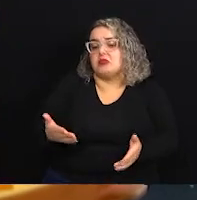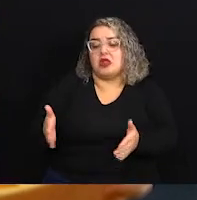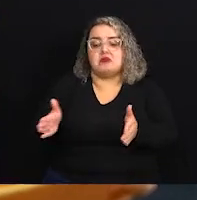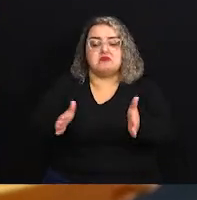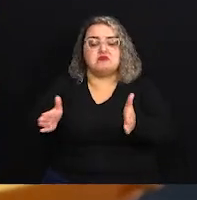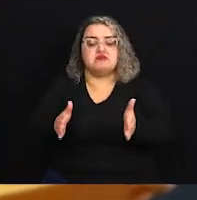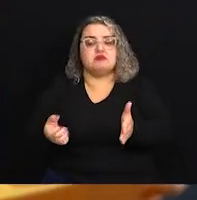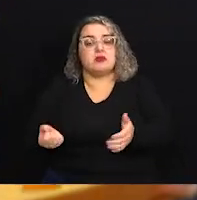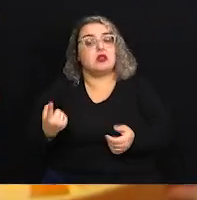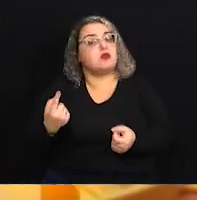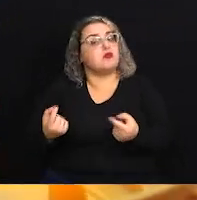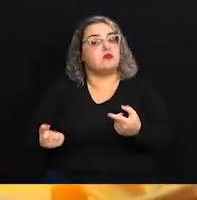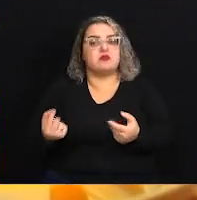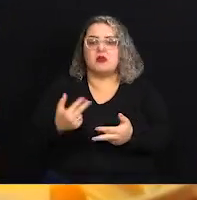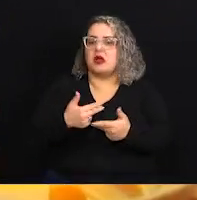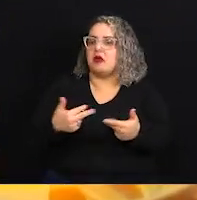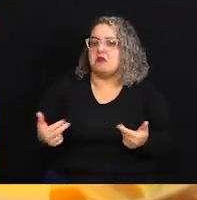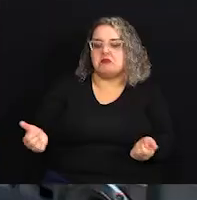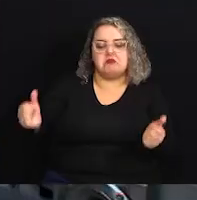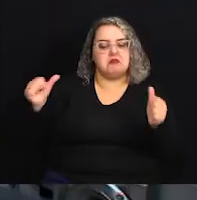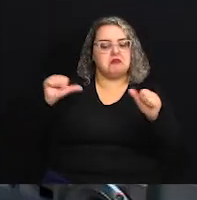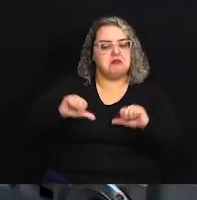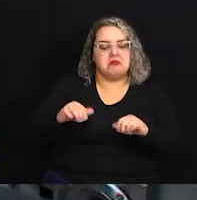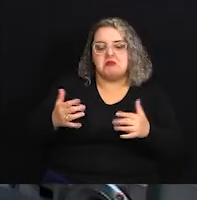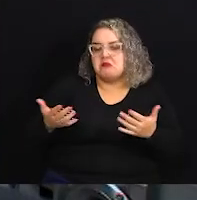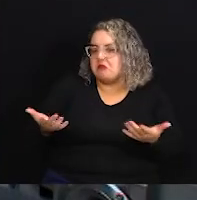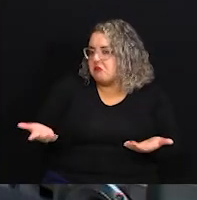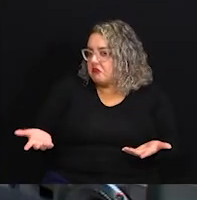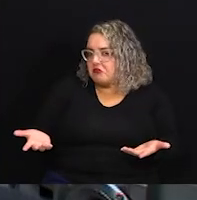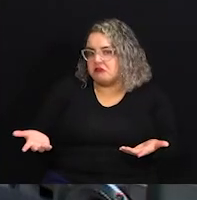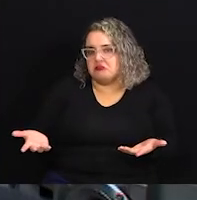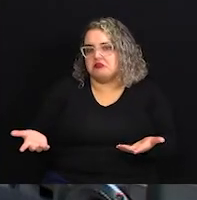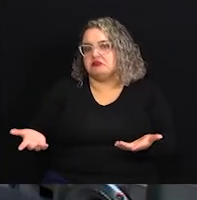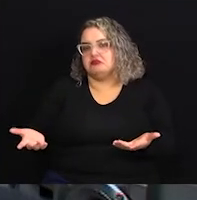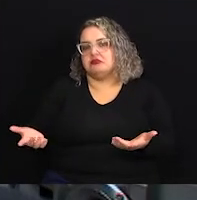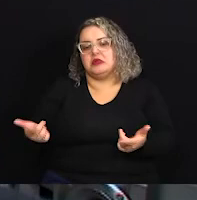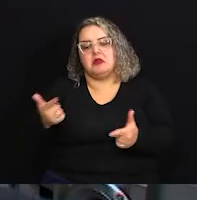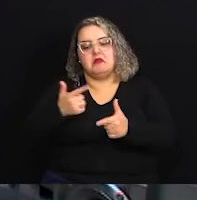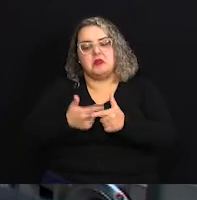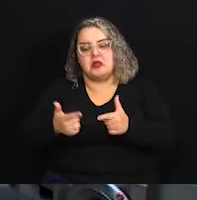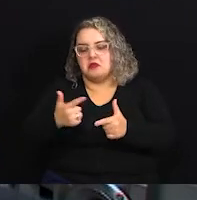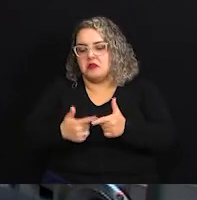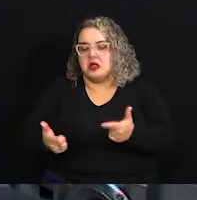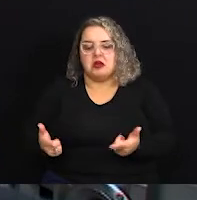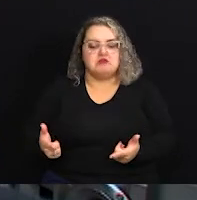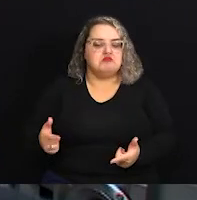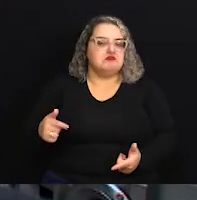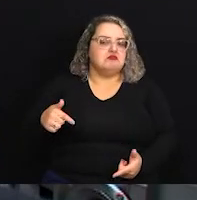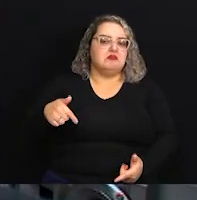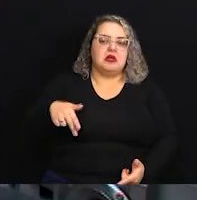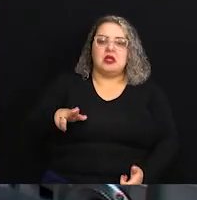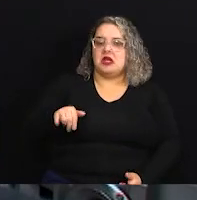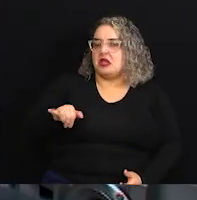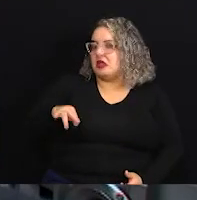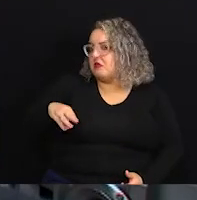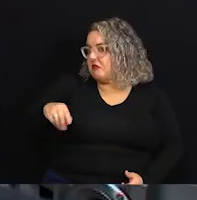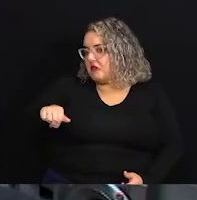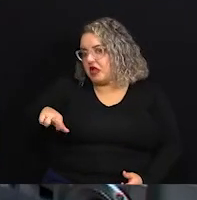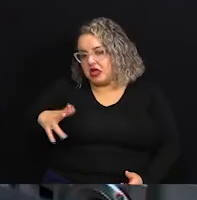aquele prazo lá, algum componente vai entrar, vai dar uma pane, alguma coisa vai